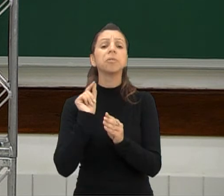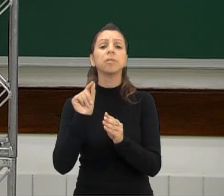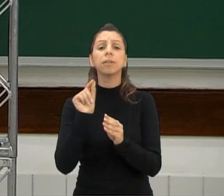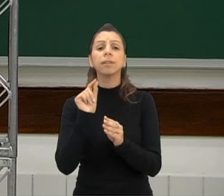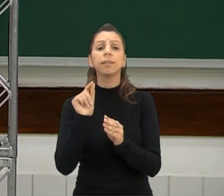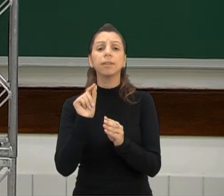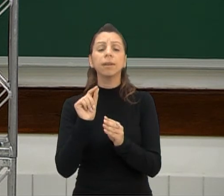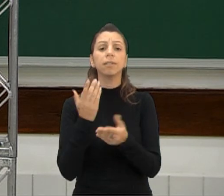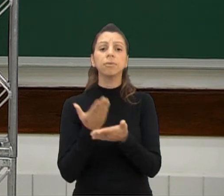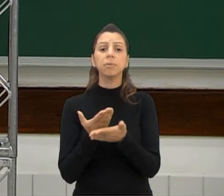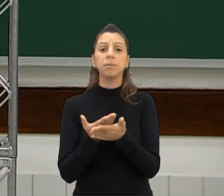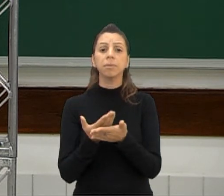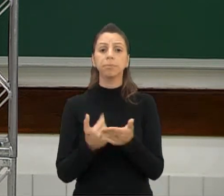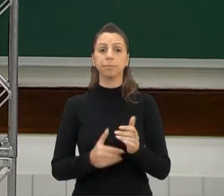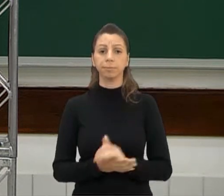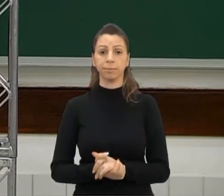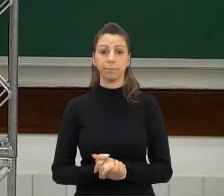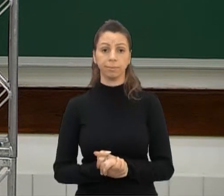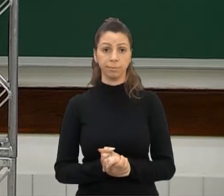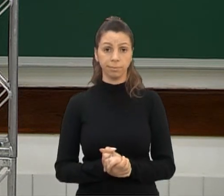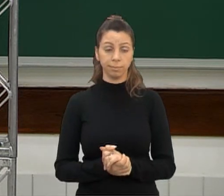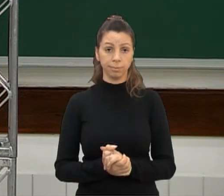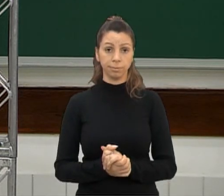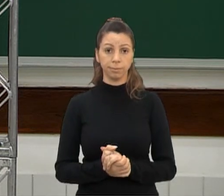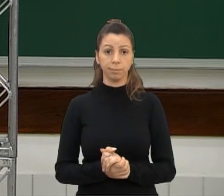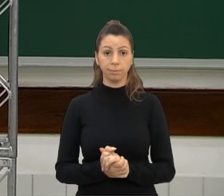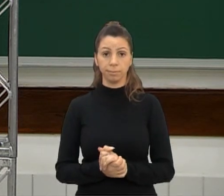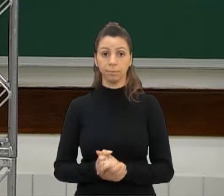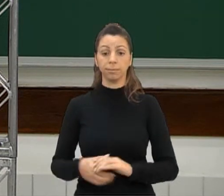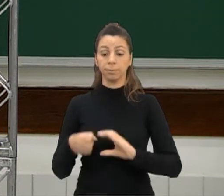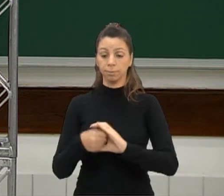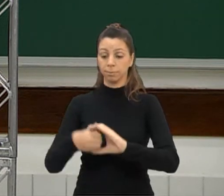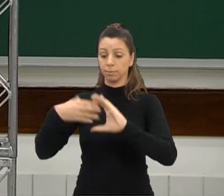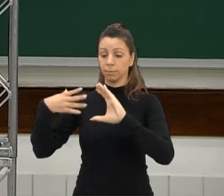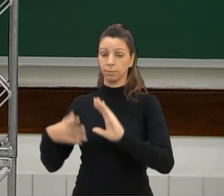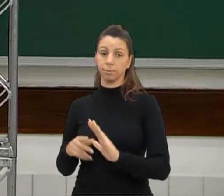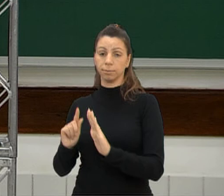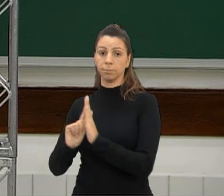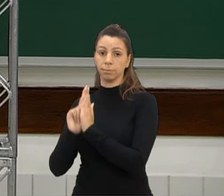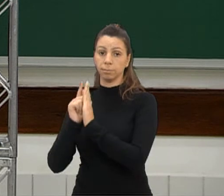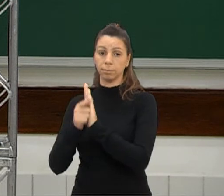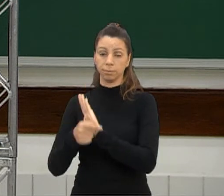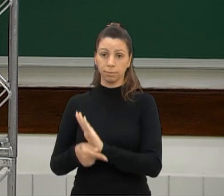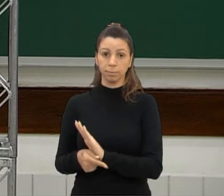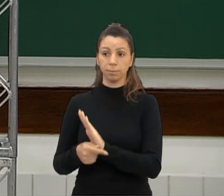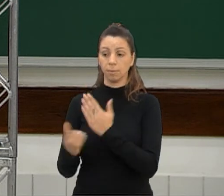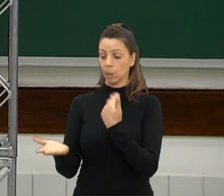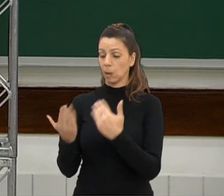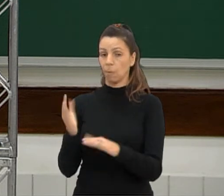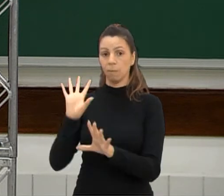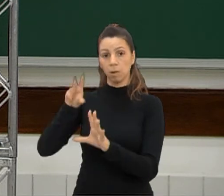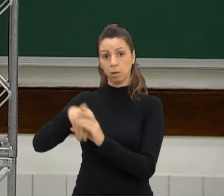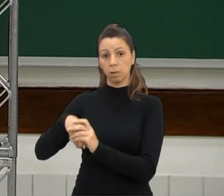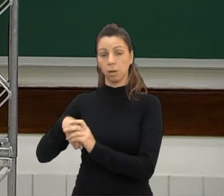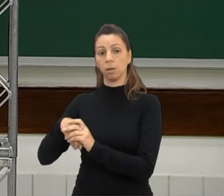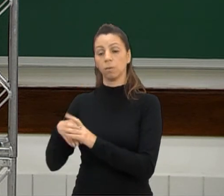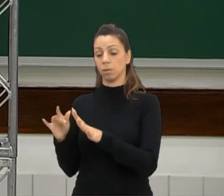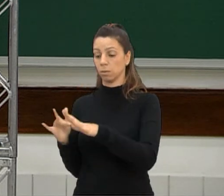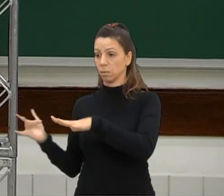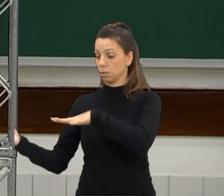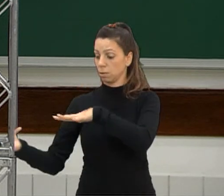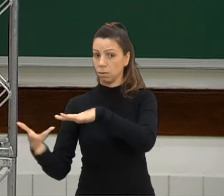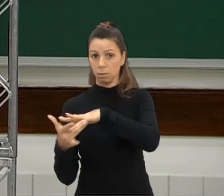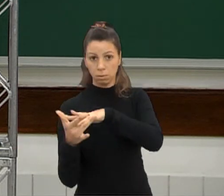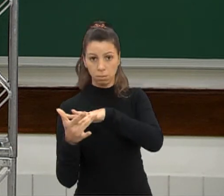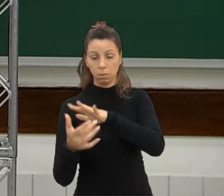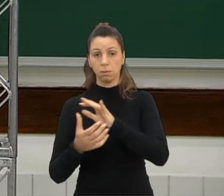nós estudamos hoje? Nós estudamos as características do gênero chat, características do gênero chat, nas redes